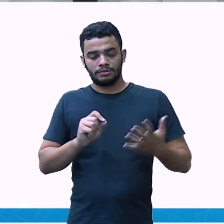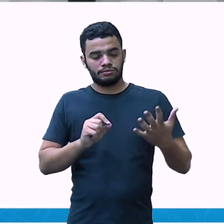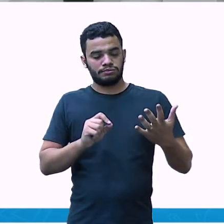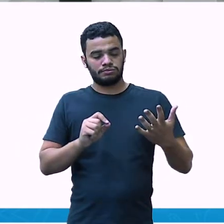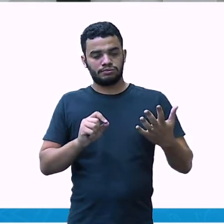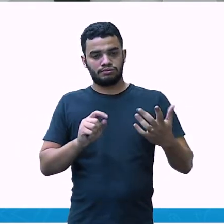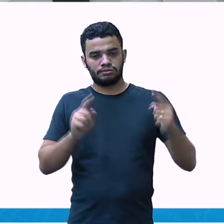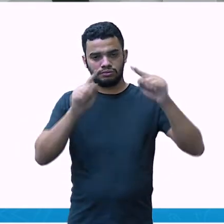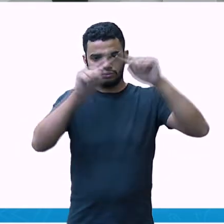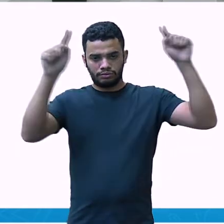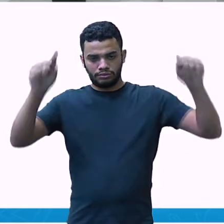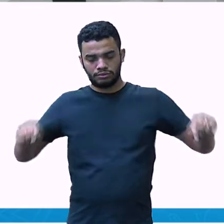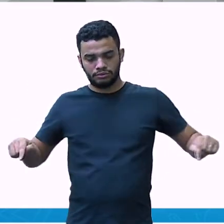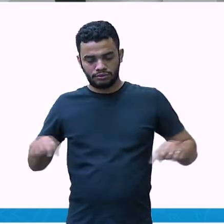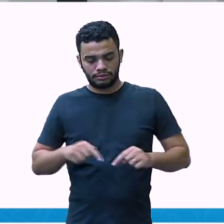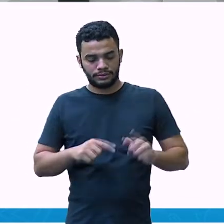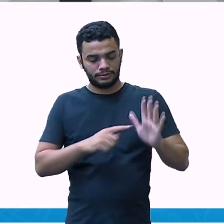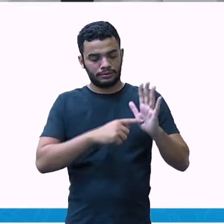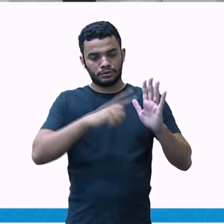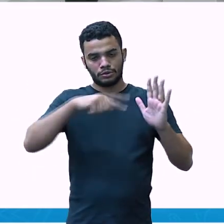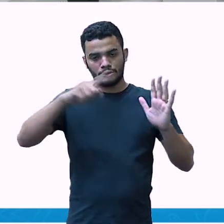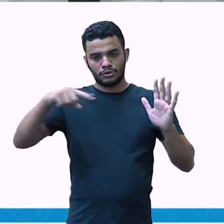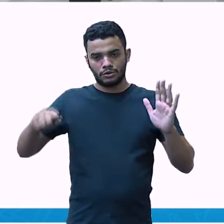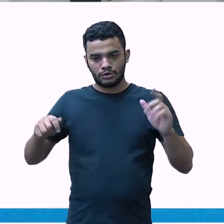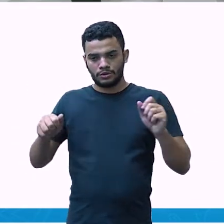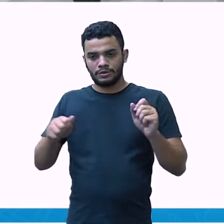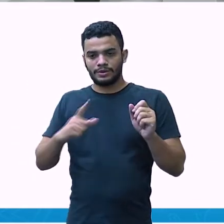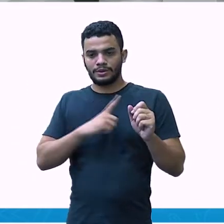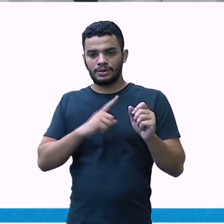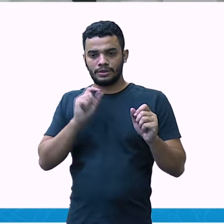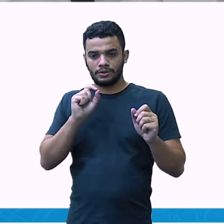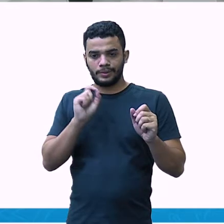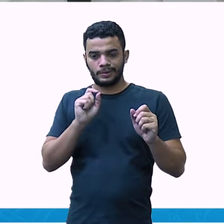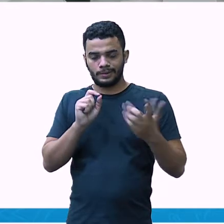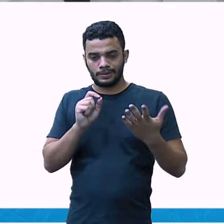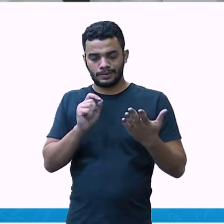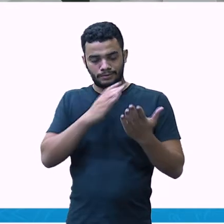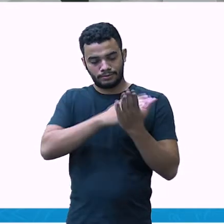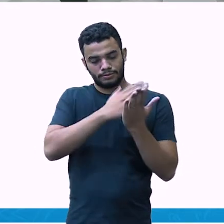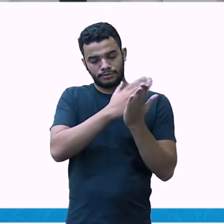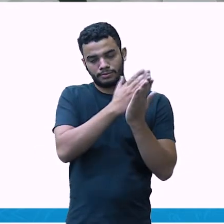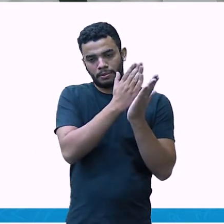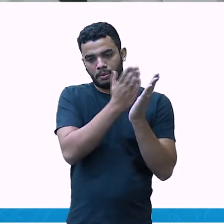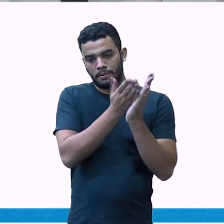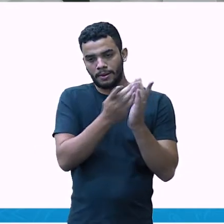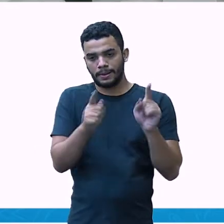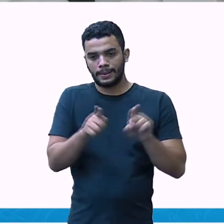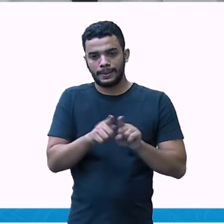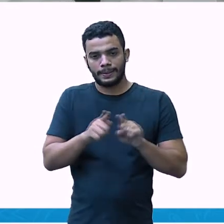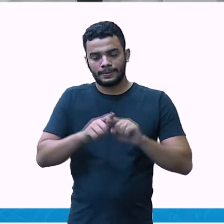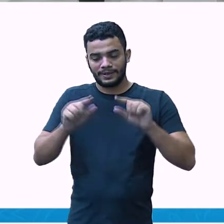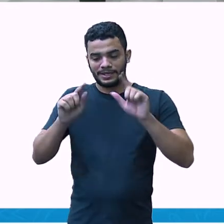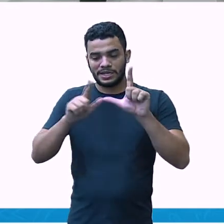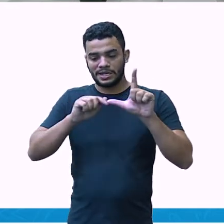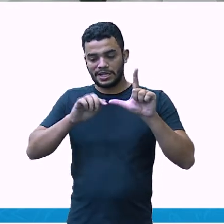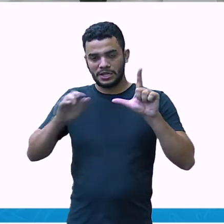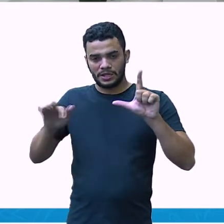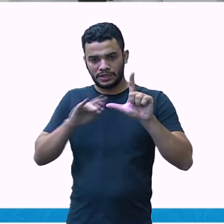E aí, esse gráfico, nós temos aqui uma perguntinha. O gráfico de setores proporciona uma